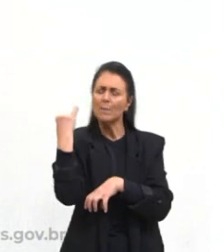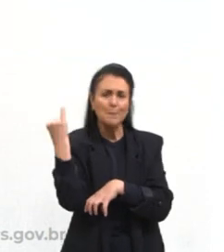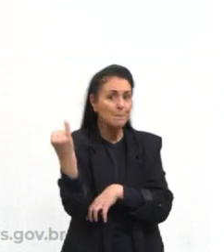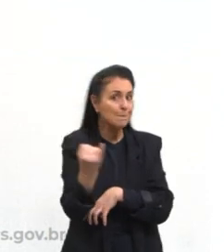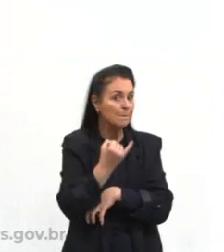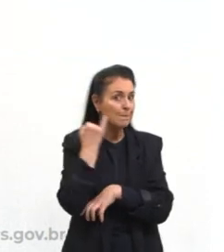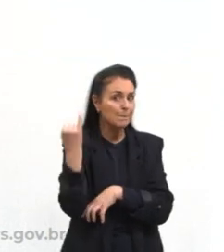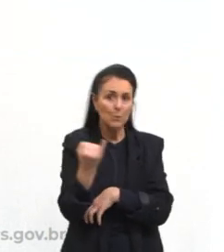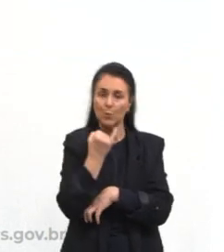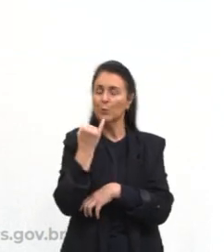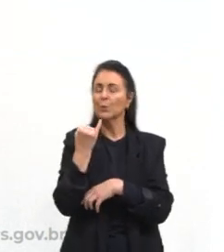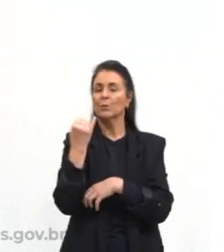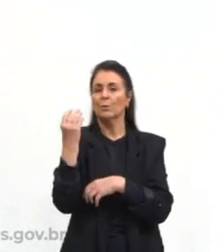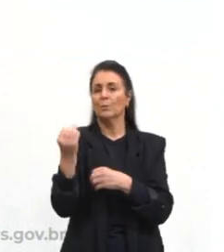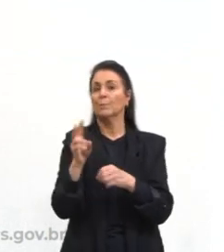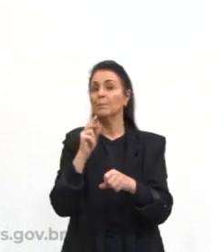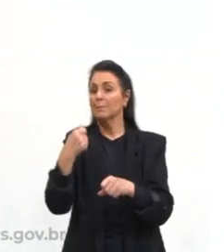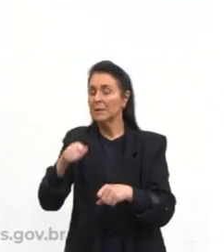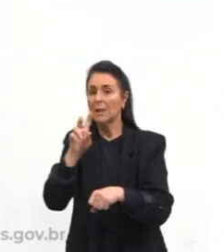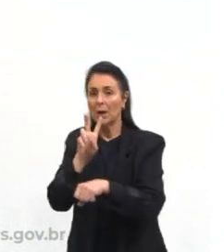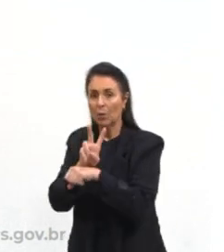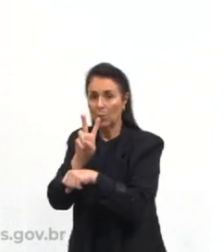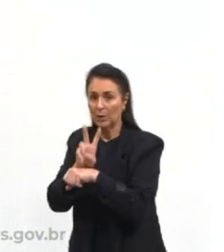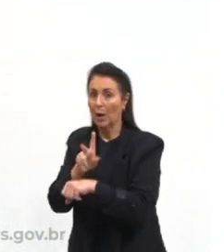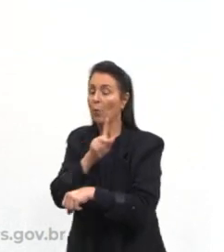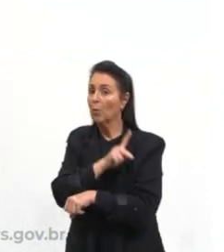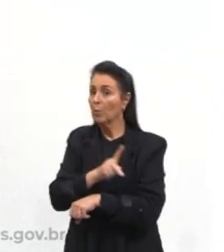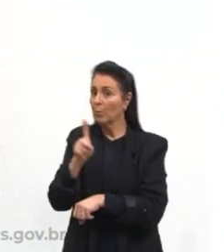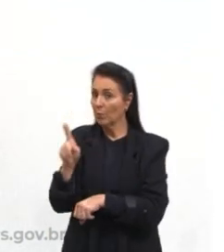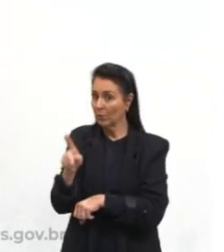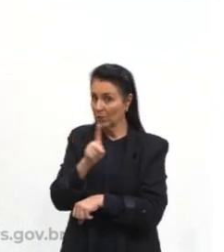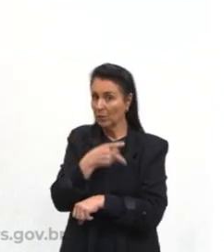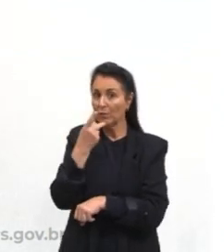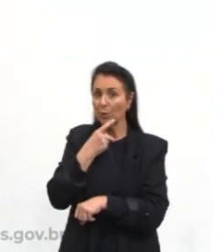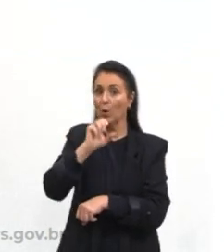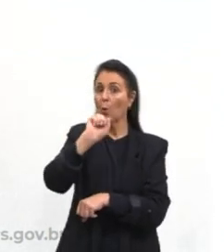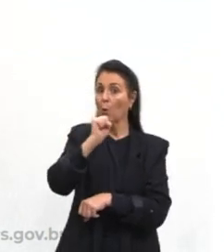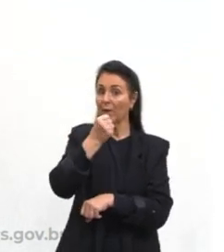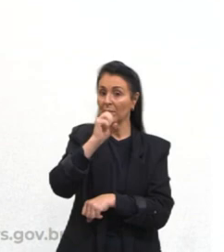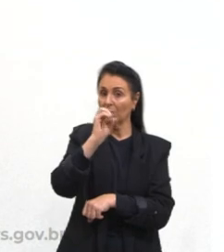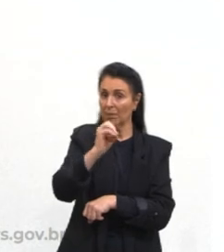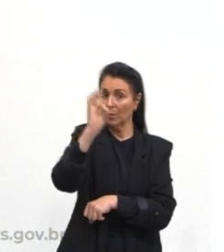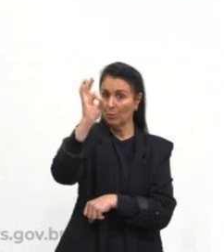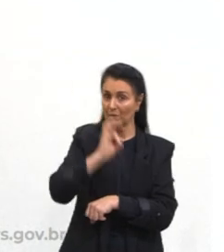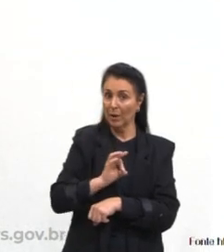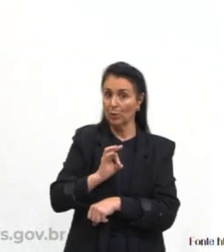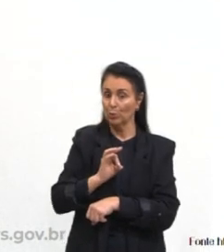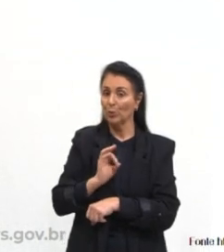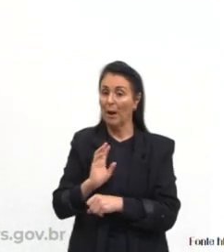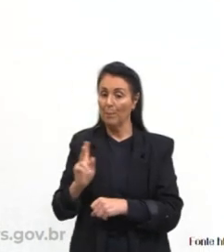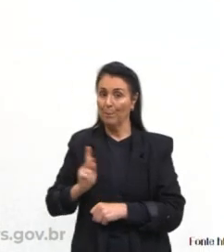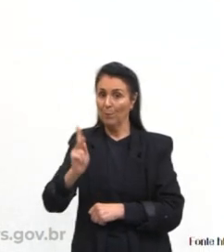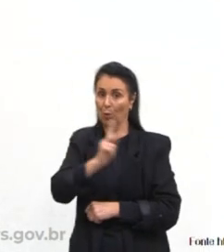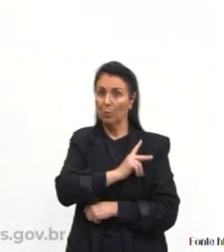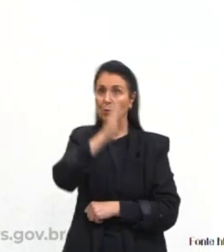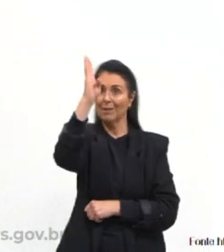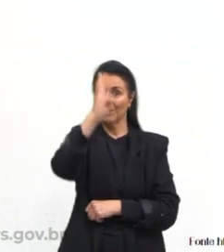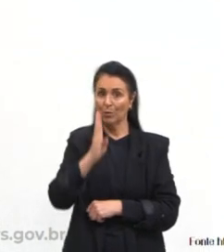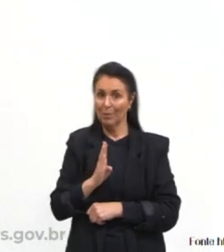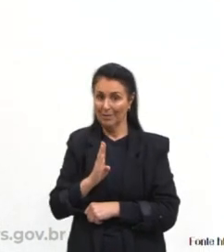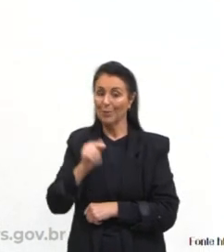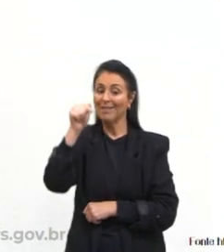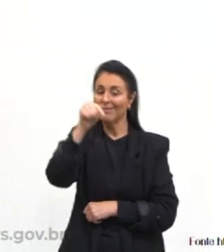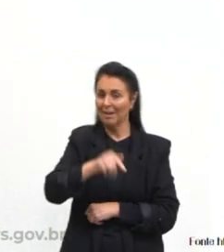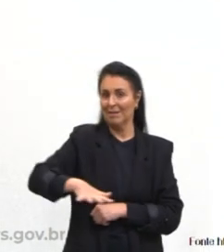né uma vez que eu falei para vocês que oitenta por cento da população está nessa área tá vamos ver aqui ó